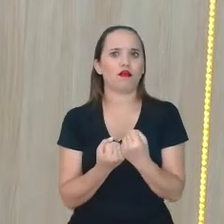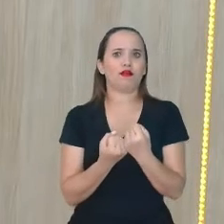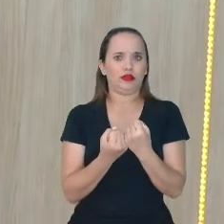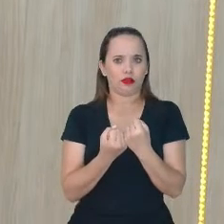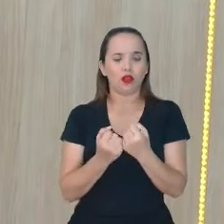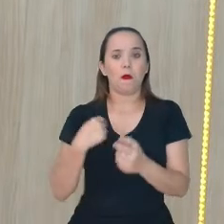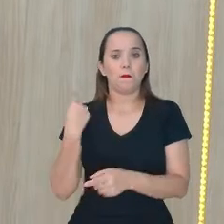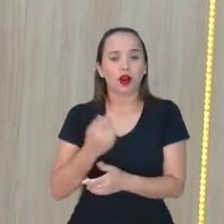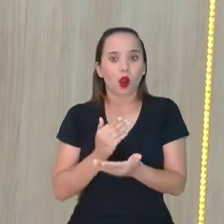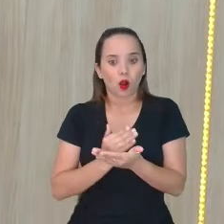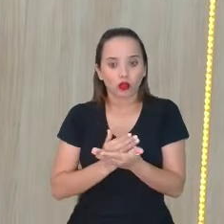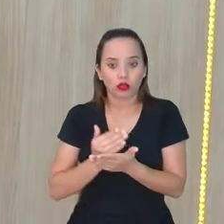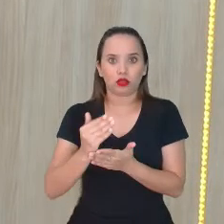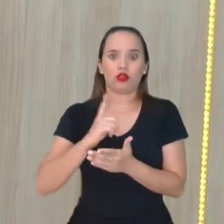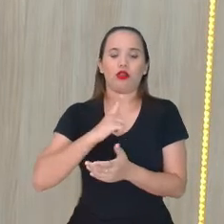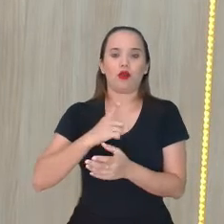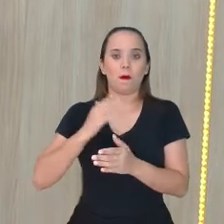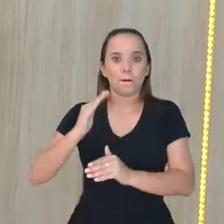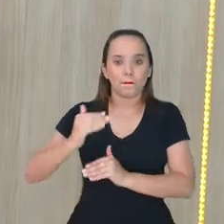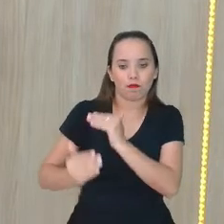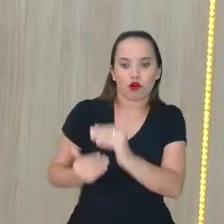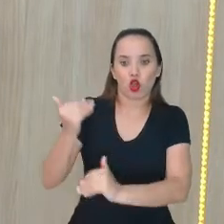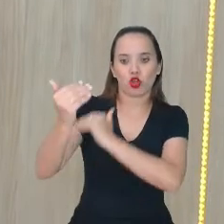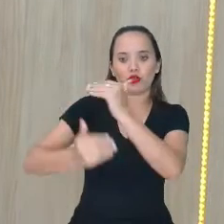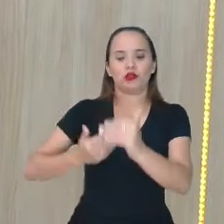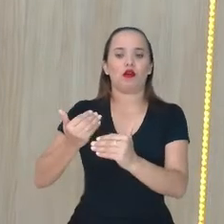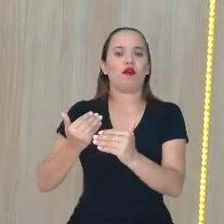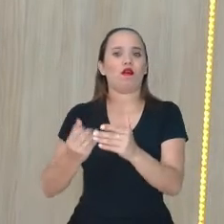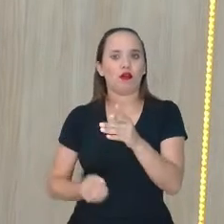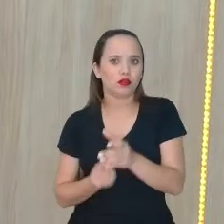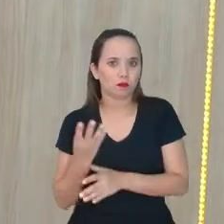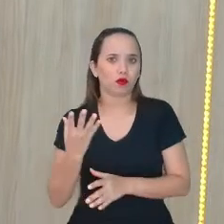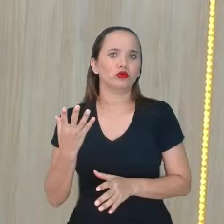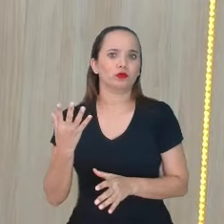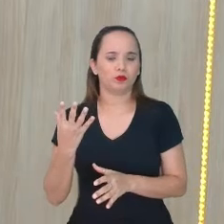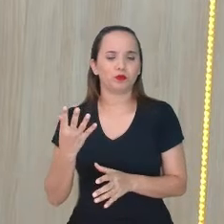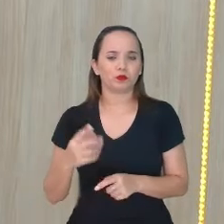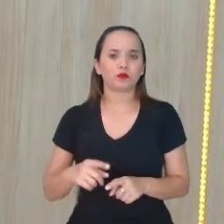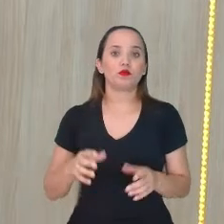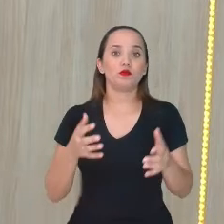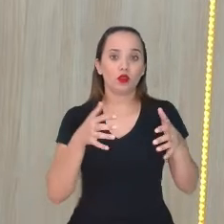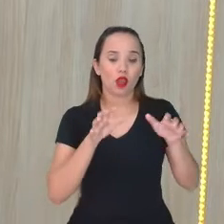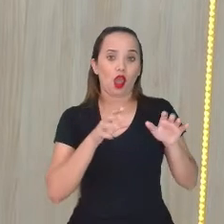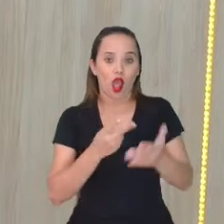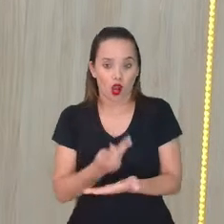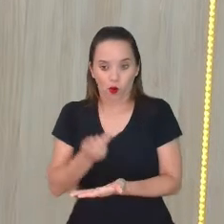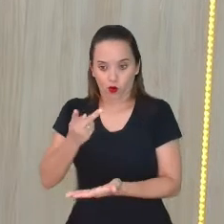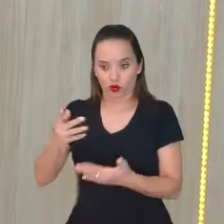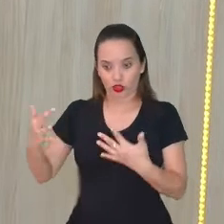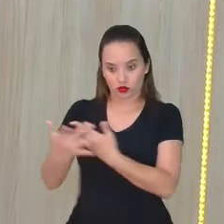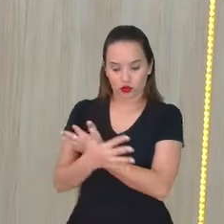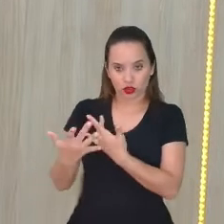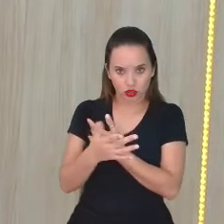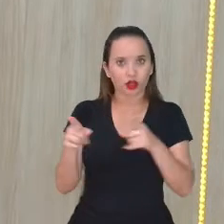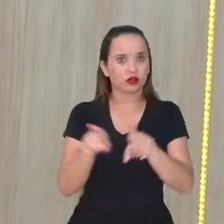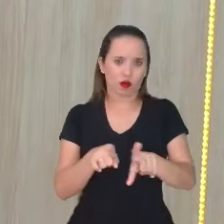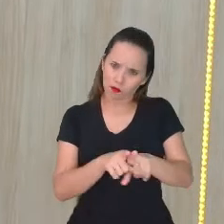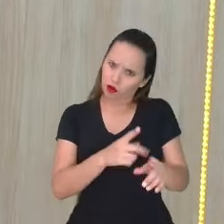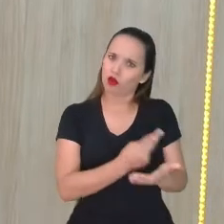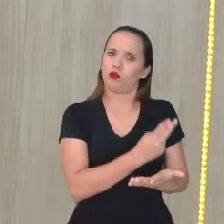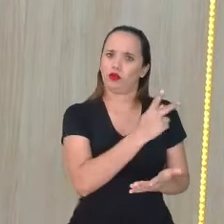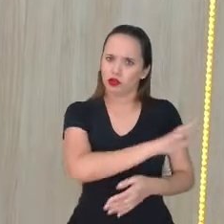ali para agilizar todo o processo de produção. Assim como aconteceu nas cidades, aconteceu também no